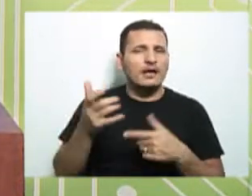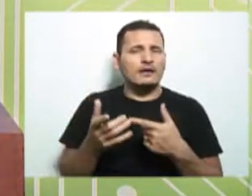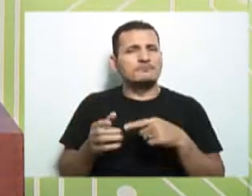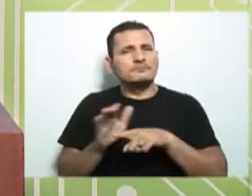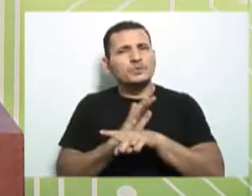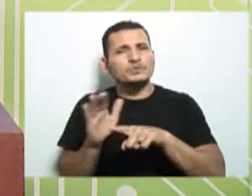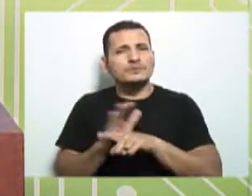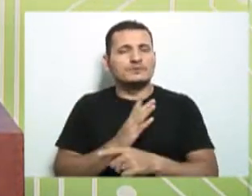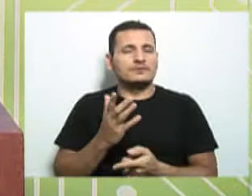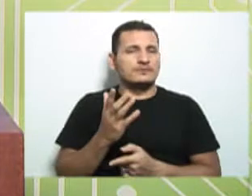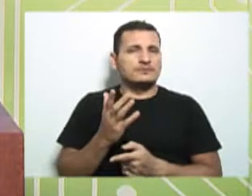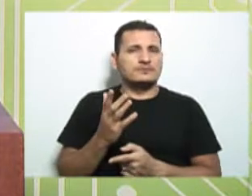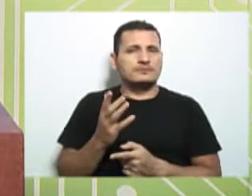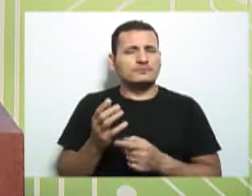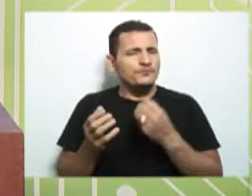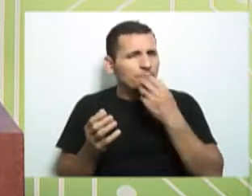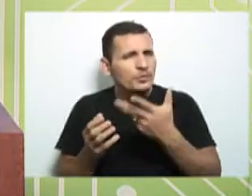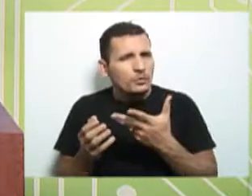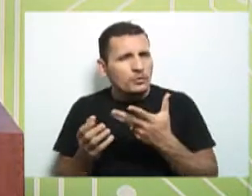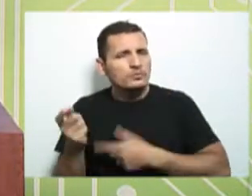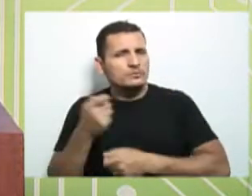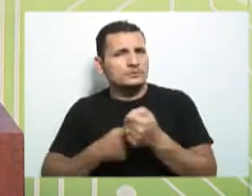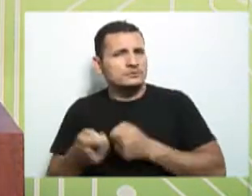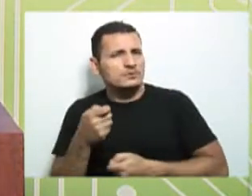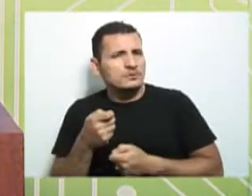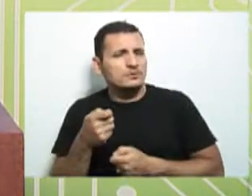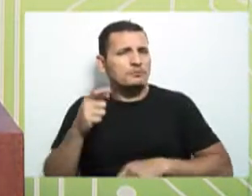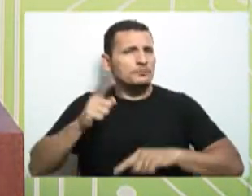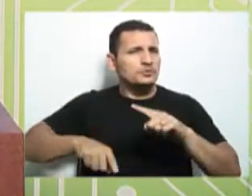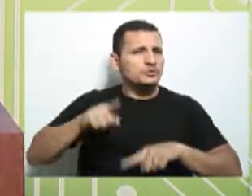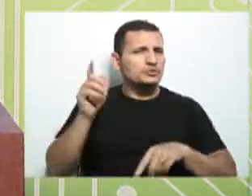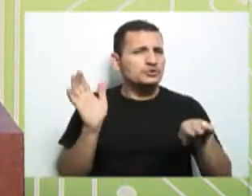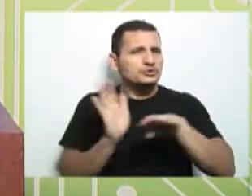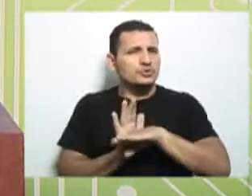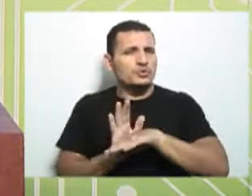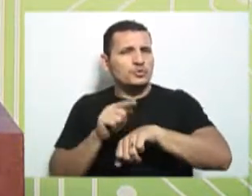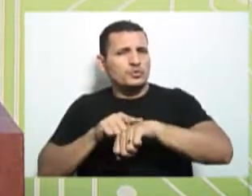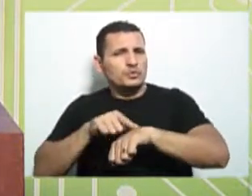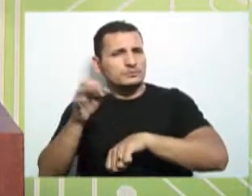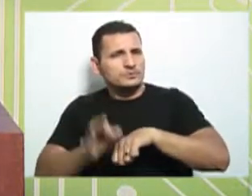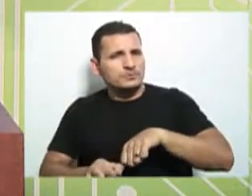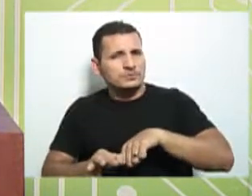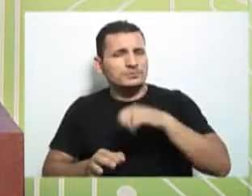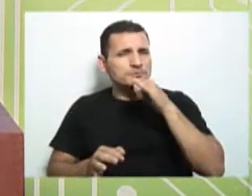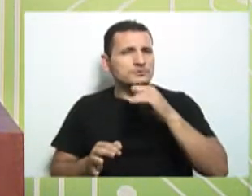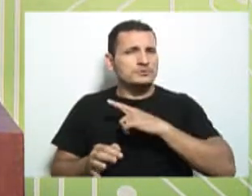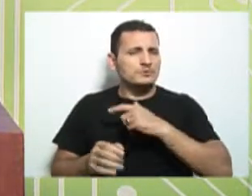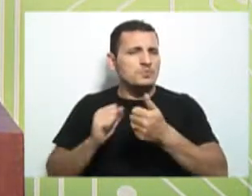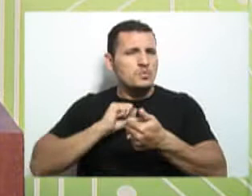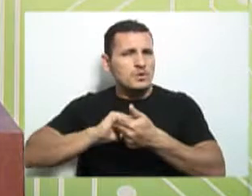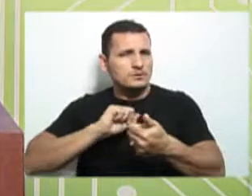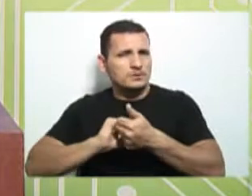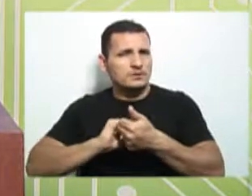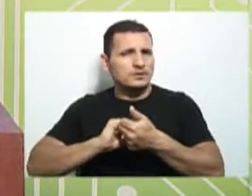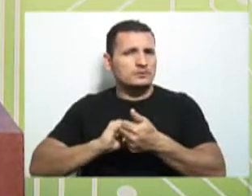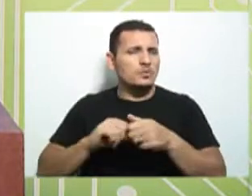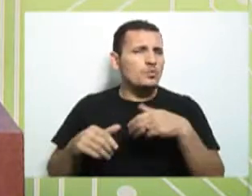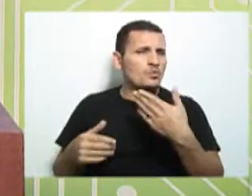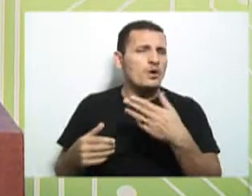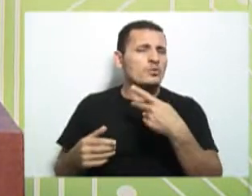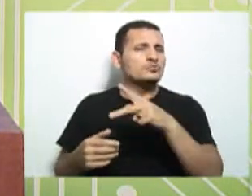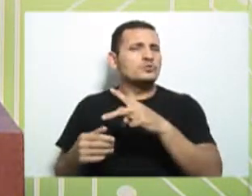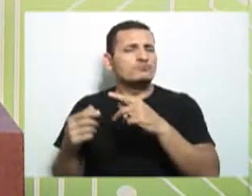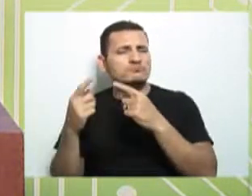verifique se a negociação foi bem feita, se o produto chegou na hora, não é? Se está com qualidade, qual foi a expectativa,